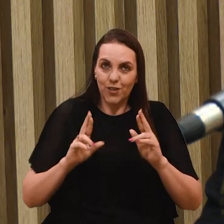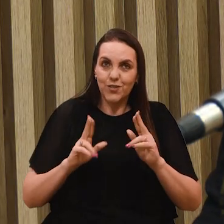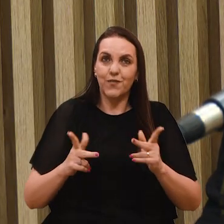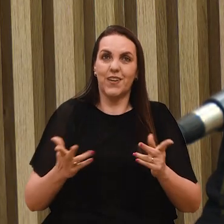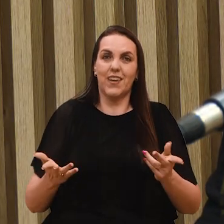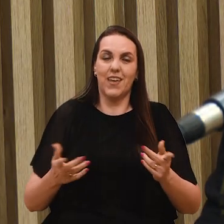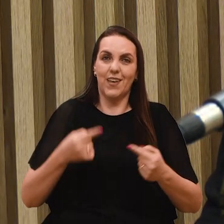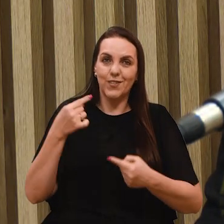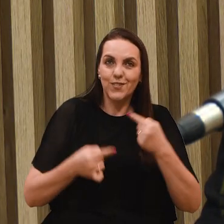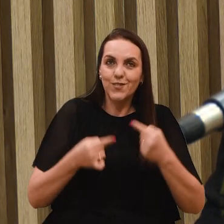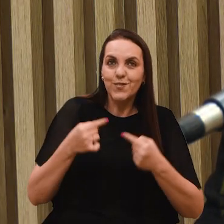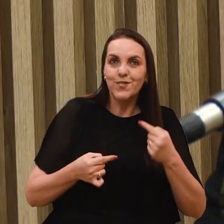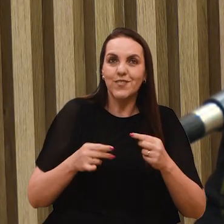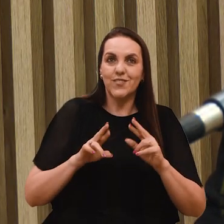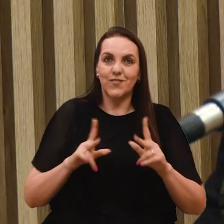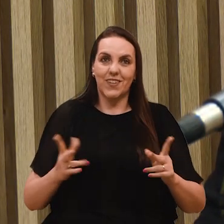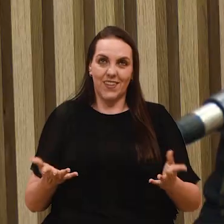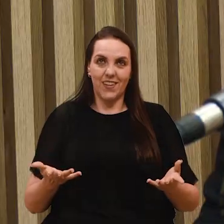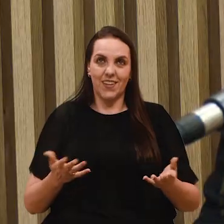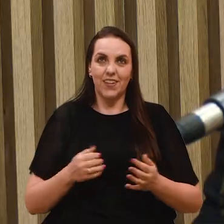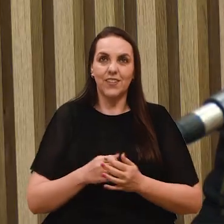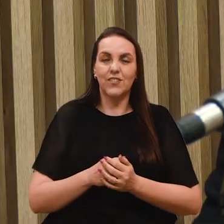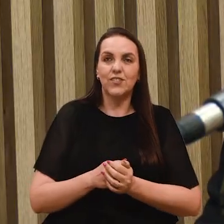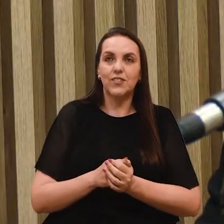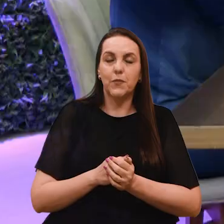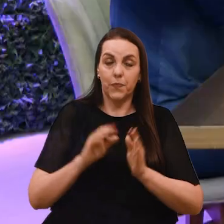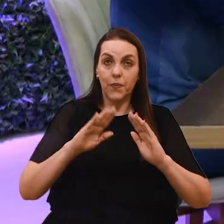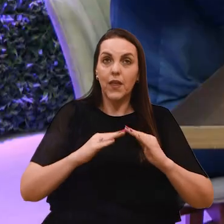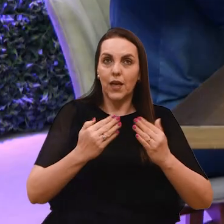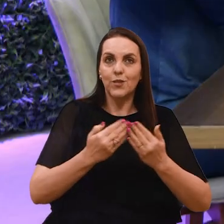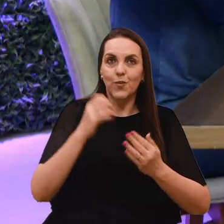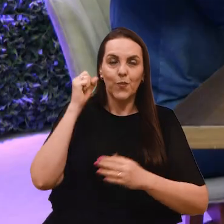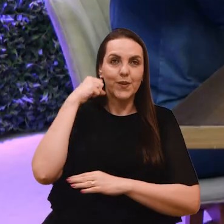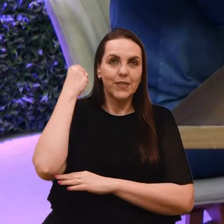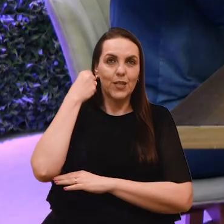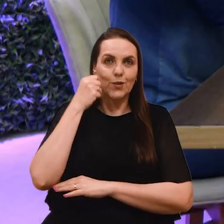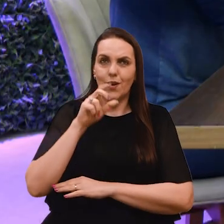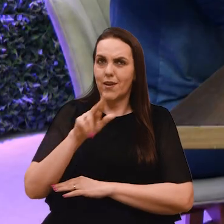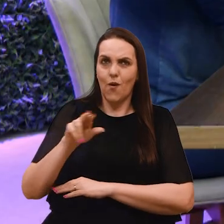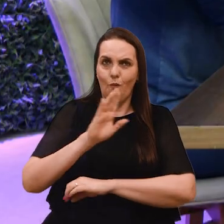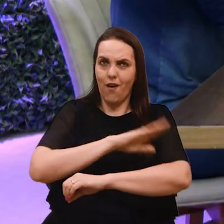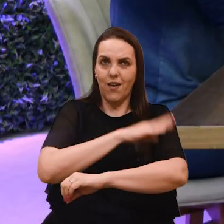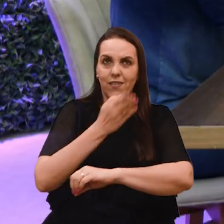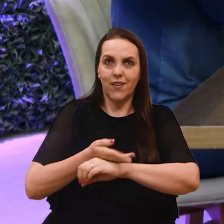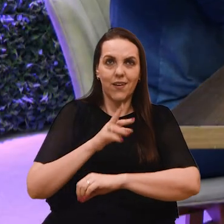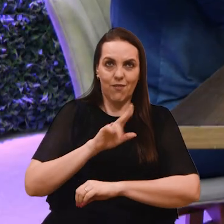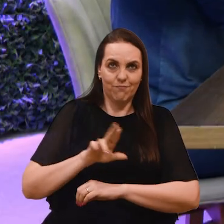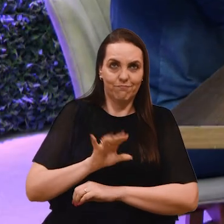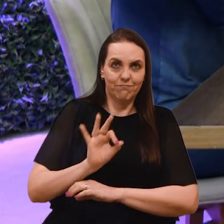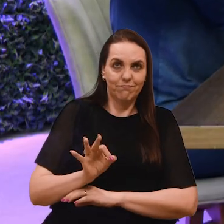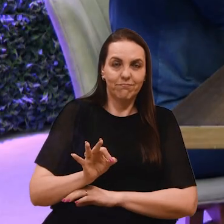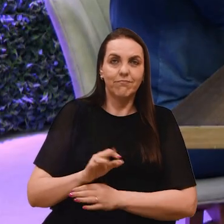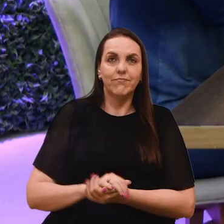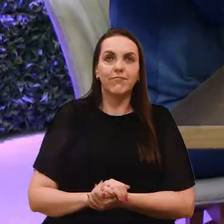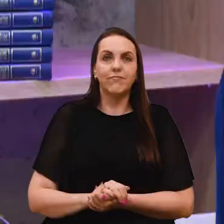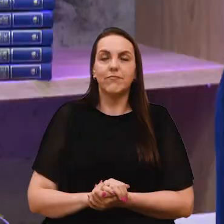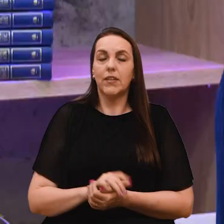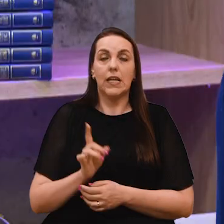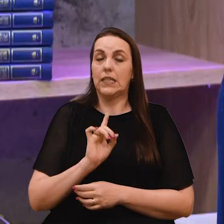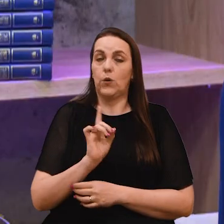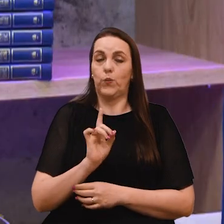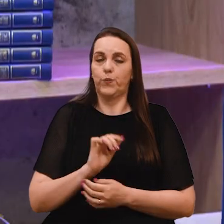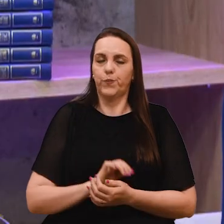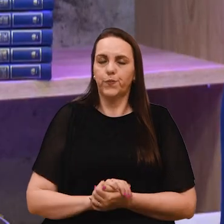de discussões diferentes. A Uma demanda escola comum. senadora, ela não é de turno integral, né? Não. Tem algumas